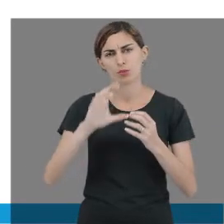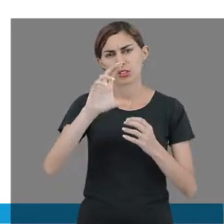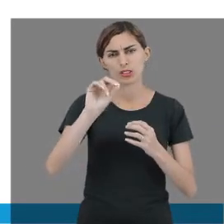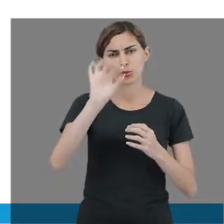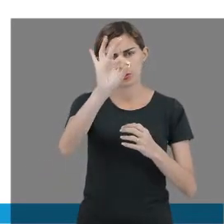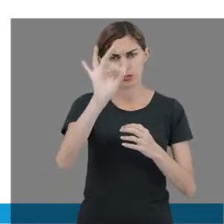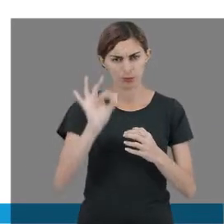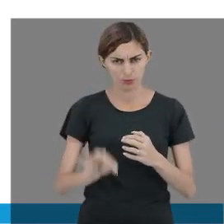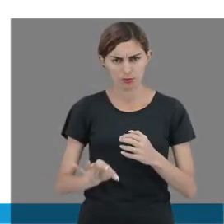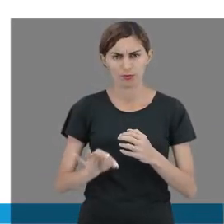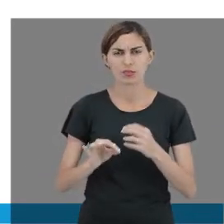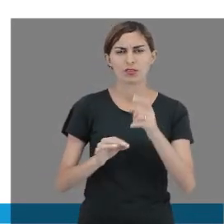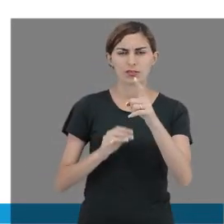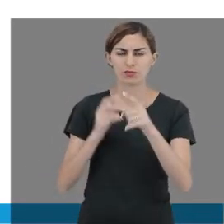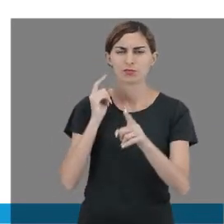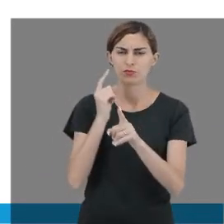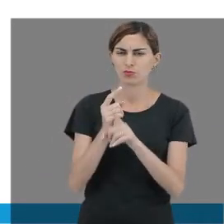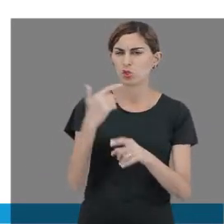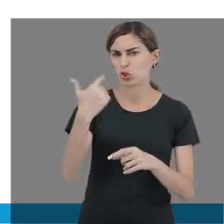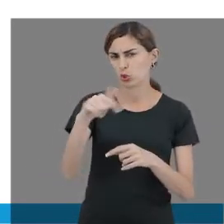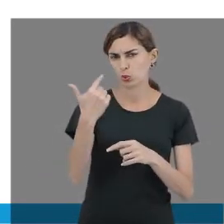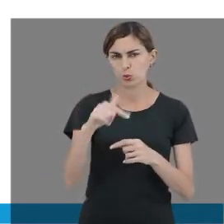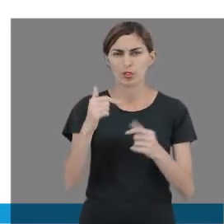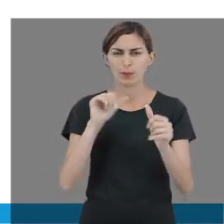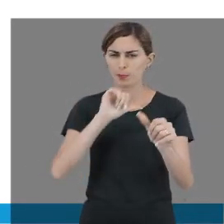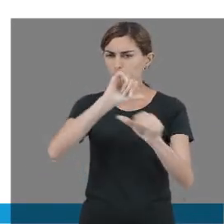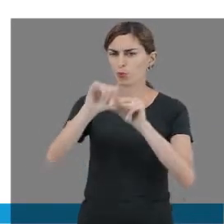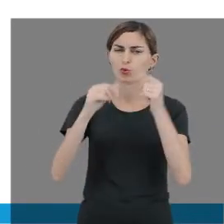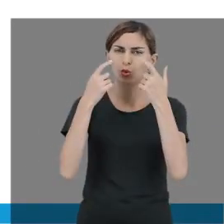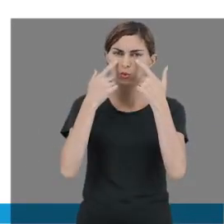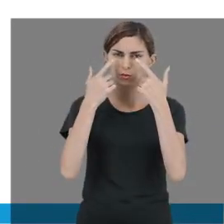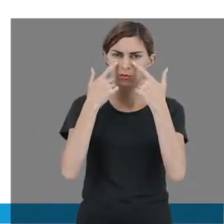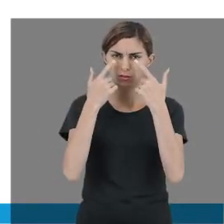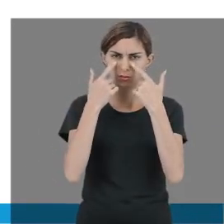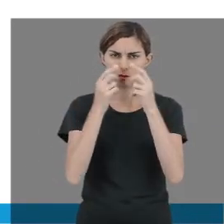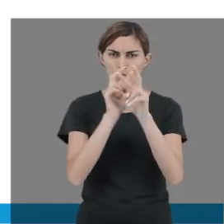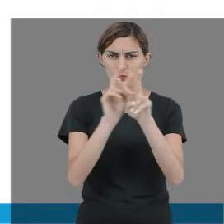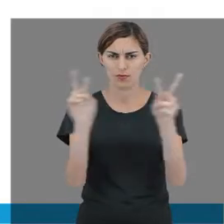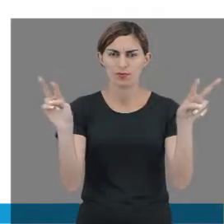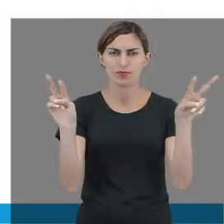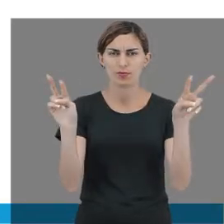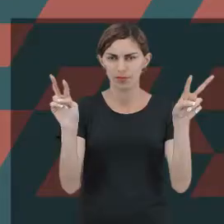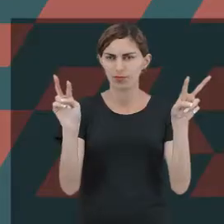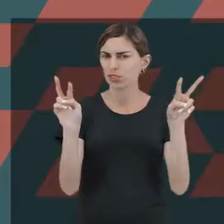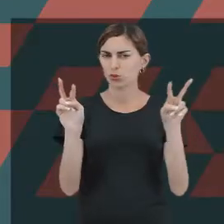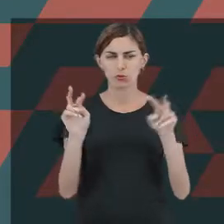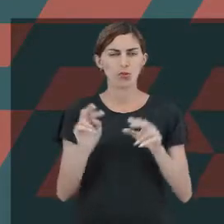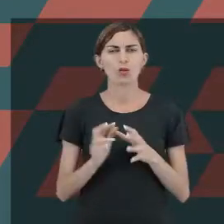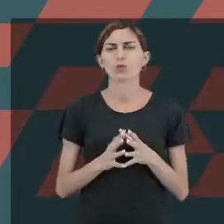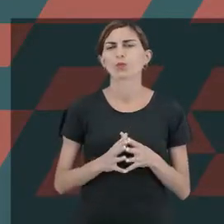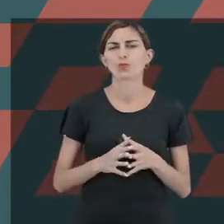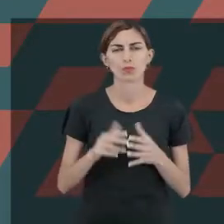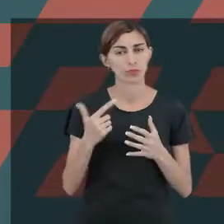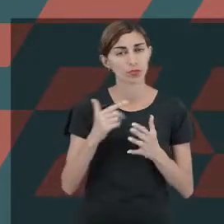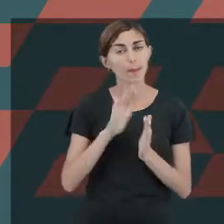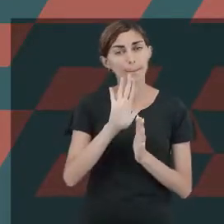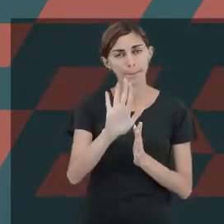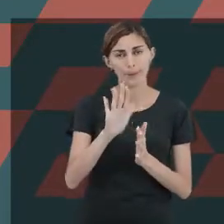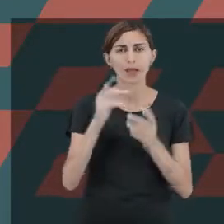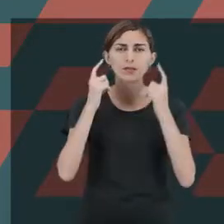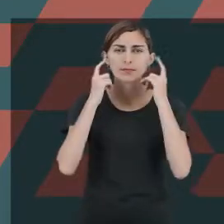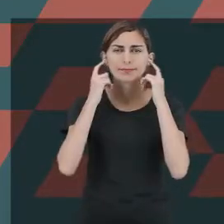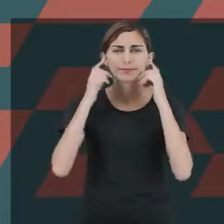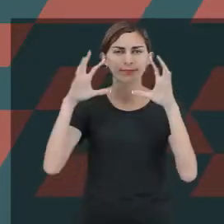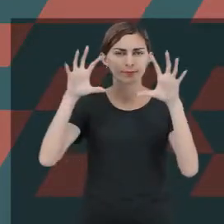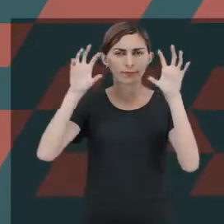casuística, que é mais grave, não tem interação, ou seja, tem um comprometimento da parte de interação visual muito grave. Já a parte auditiva,